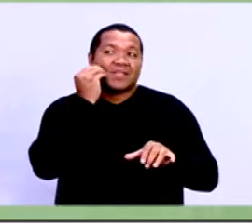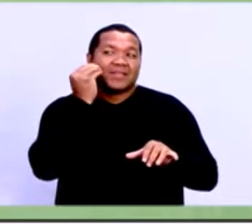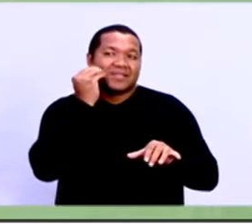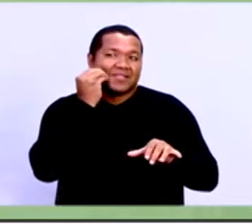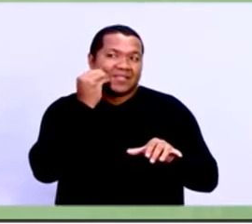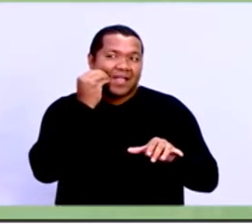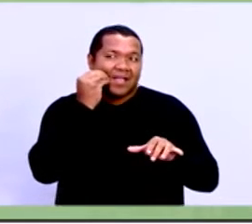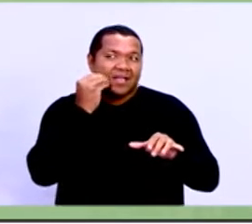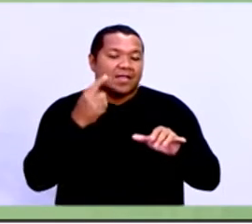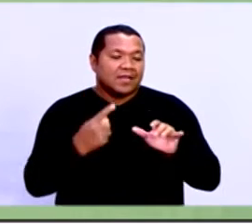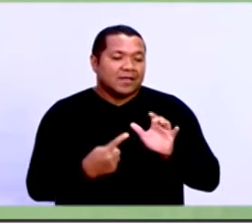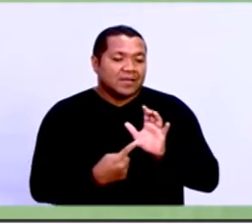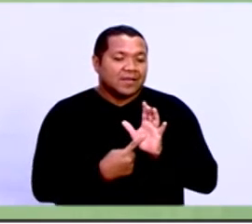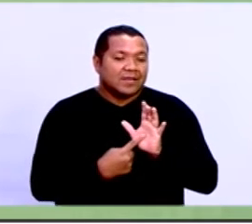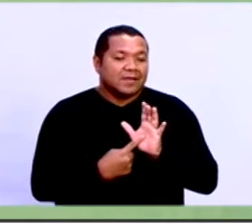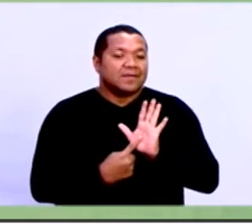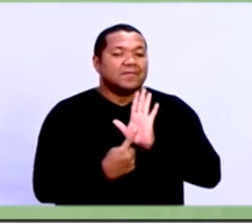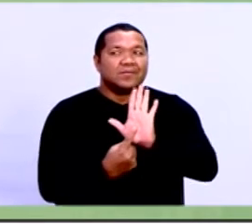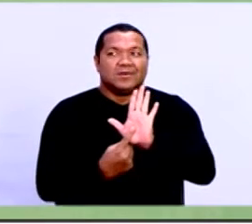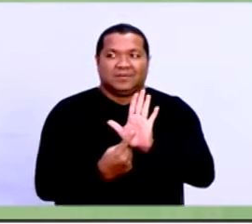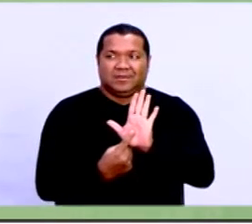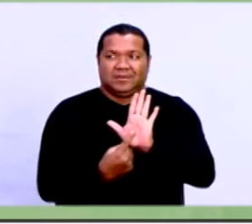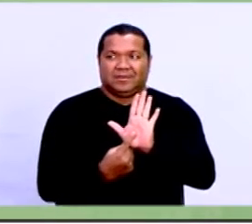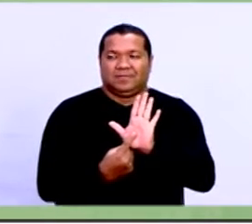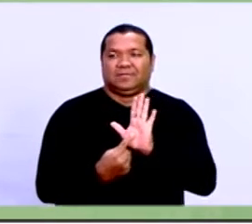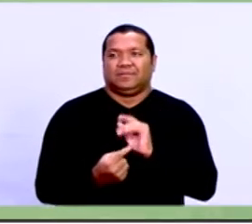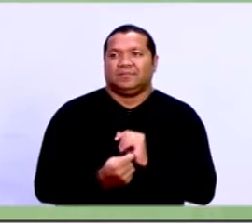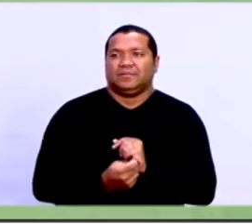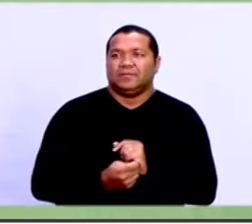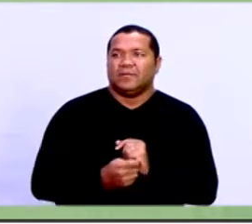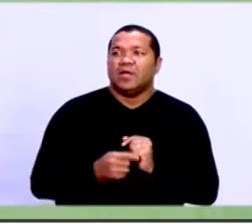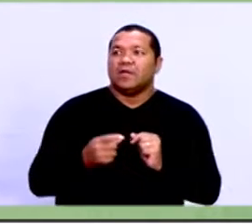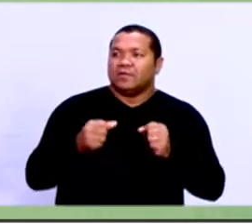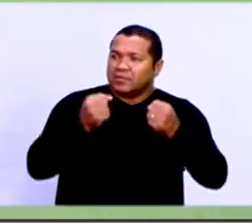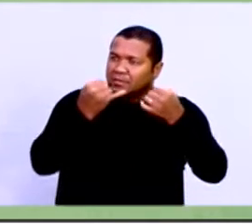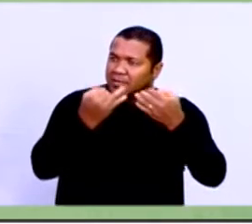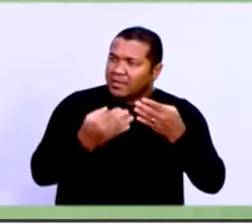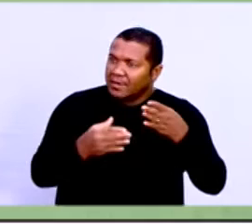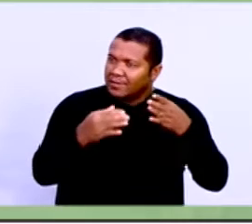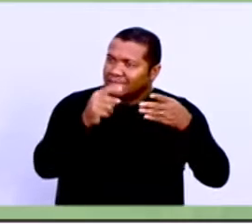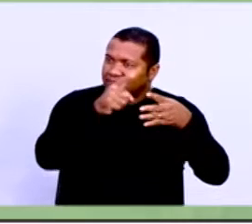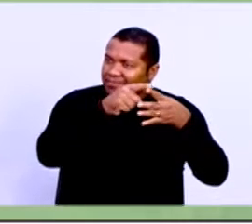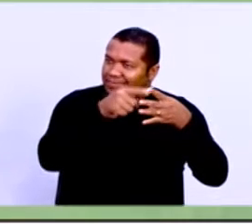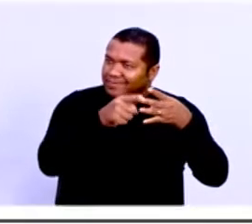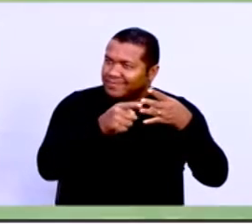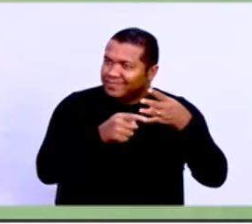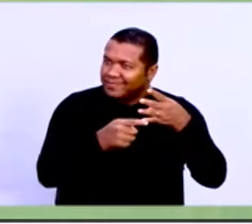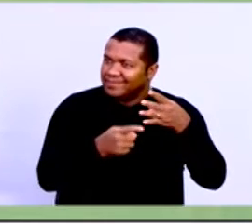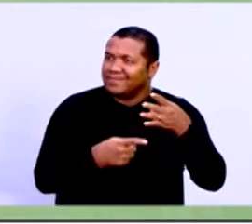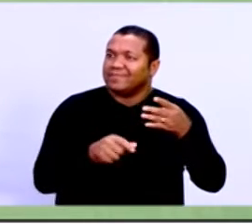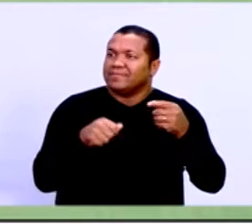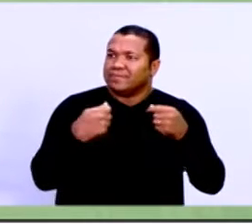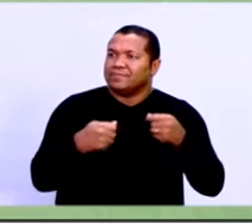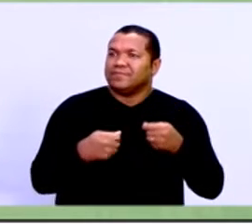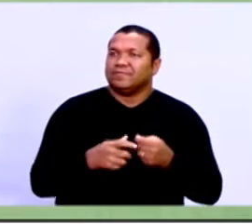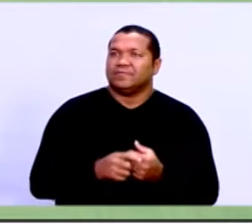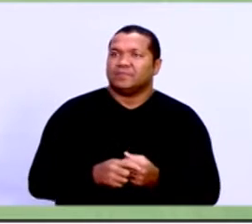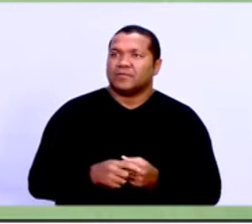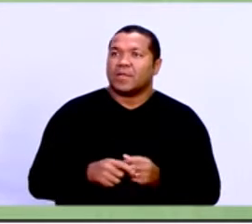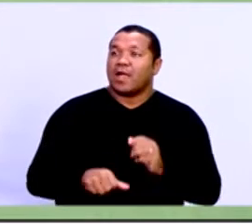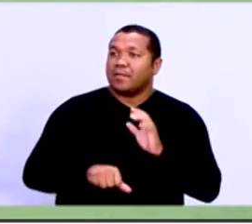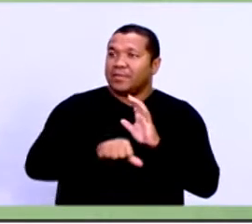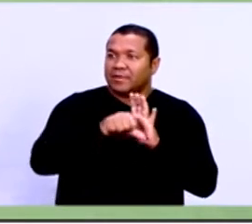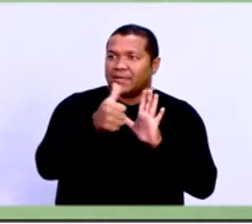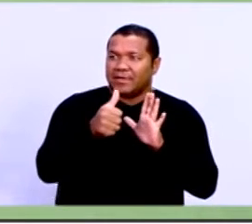implantação ou implementação nós vamos falar de cada uma delas aqui pra gente pra vocês a